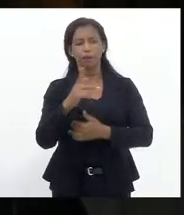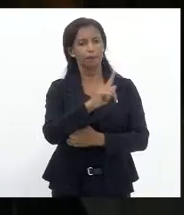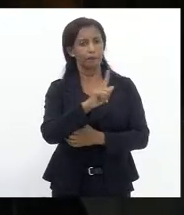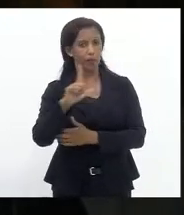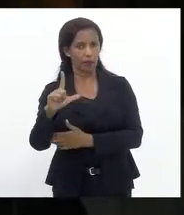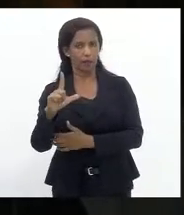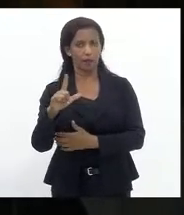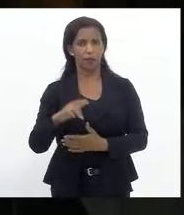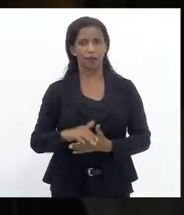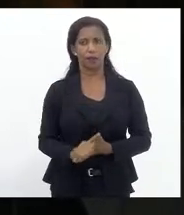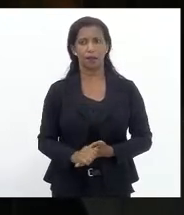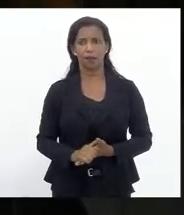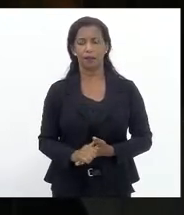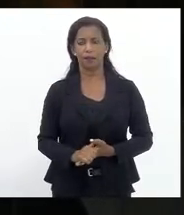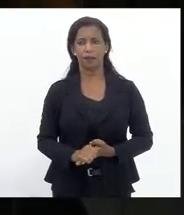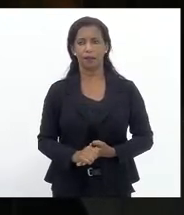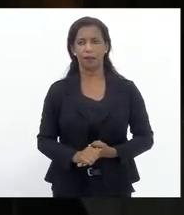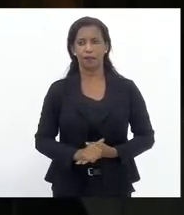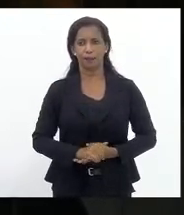lei...